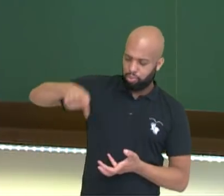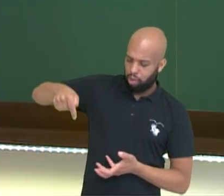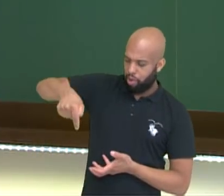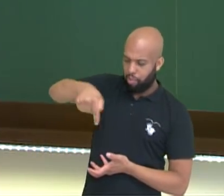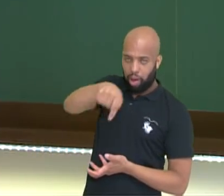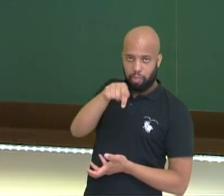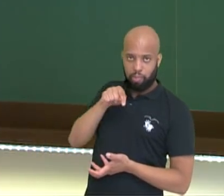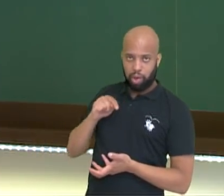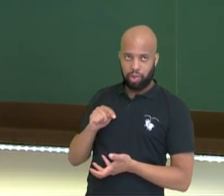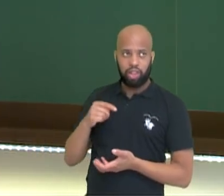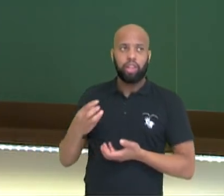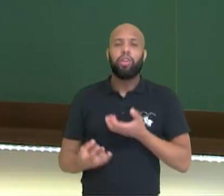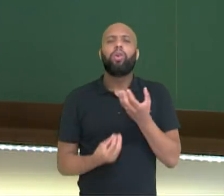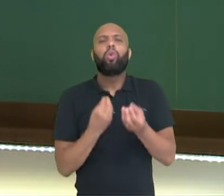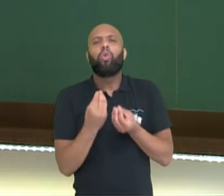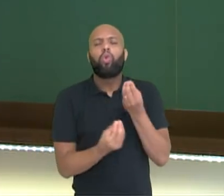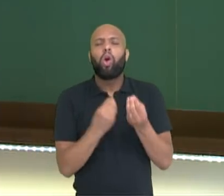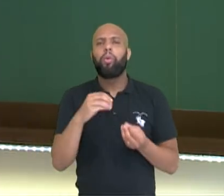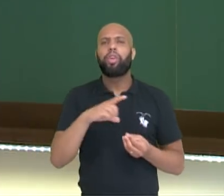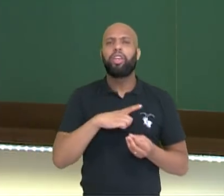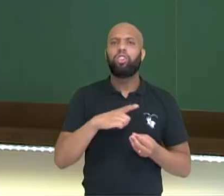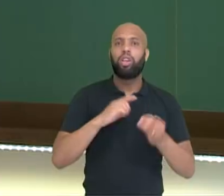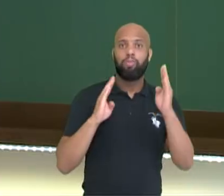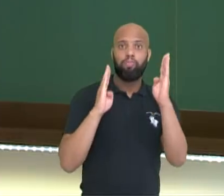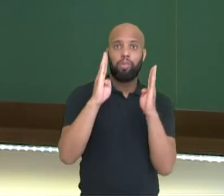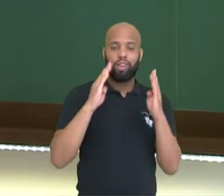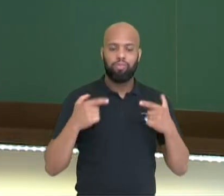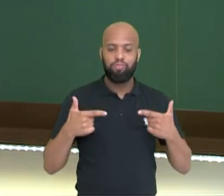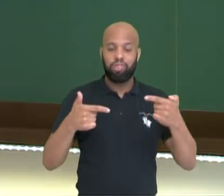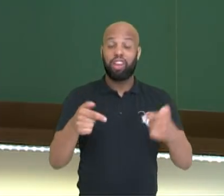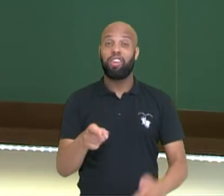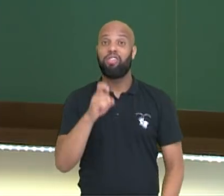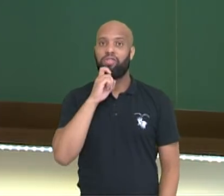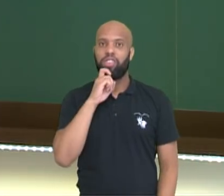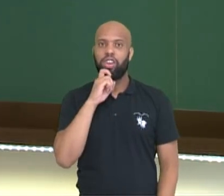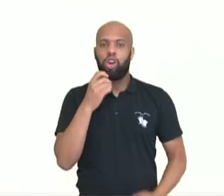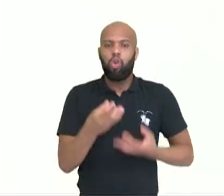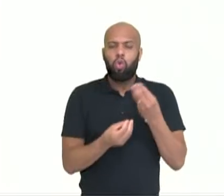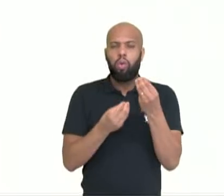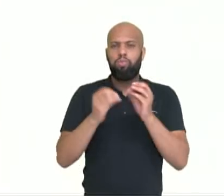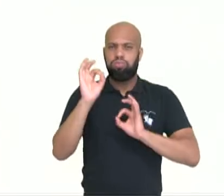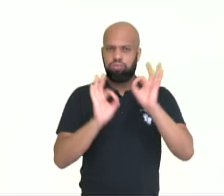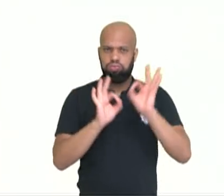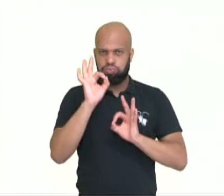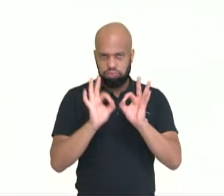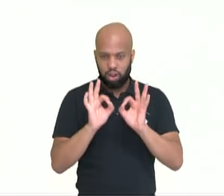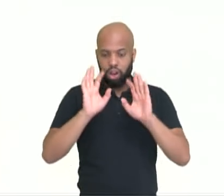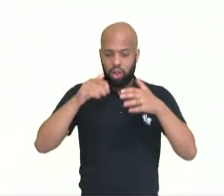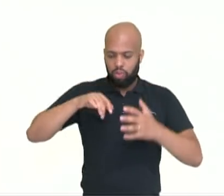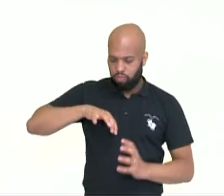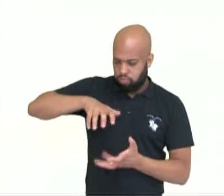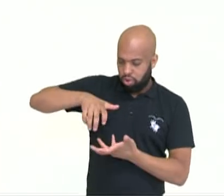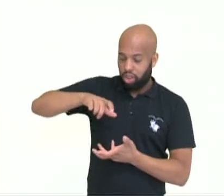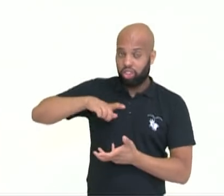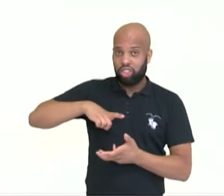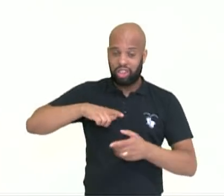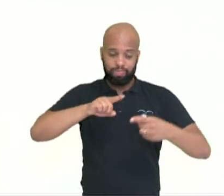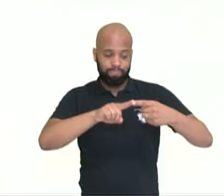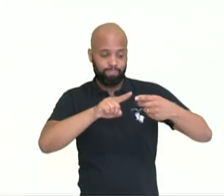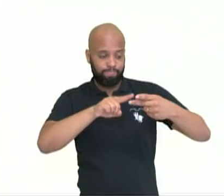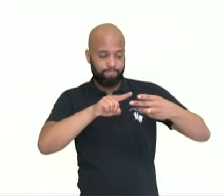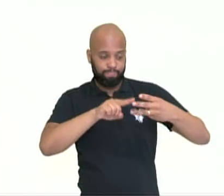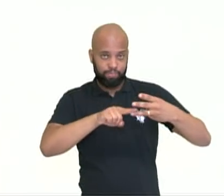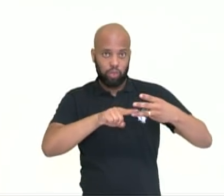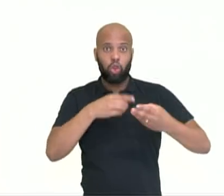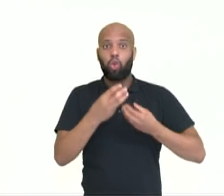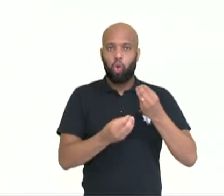aqui, ó, como que a gente tinha durante a Guerra Fria a regionalização do nosso planeta, ó. Nosso planeta era dividido em 3 mundos,